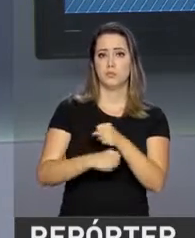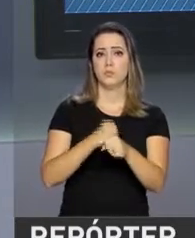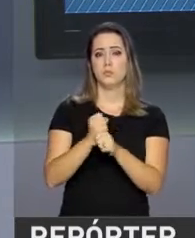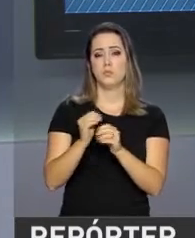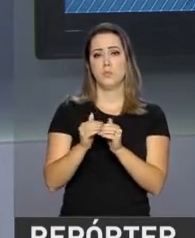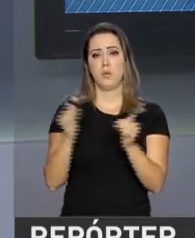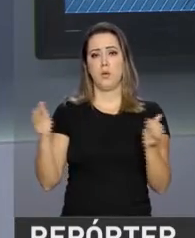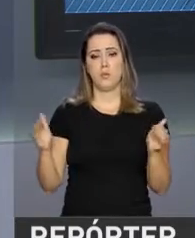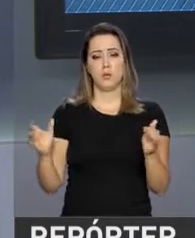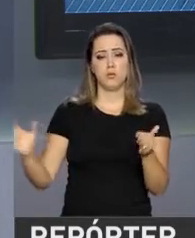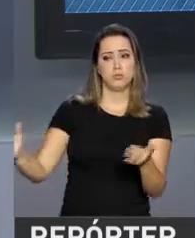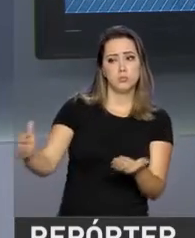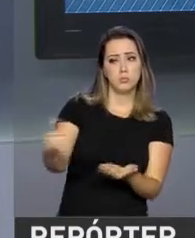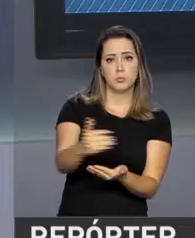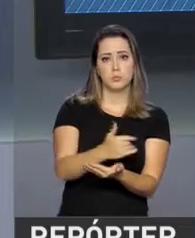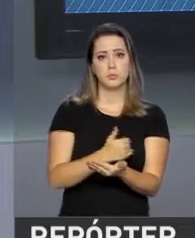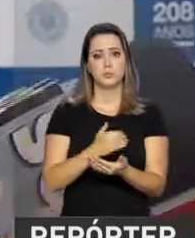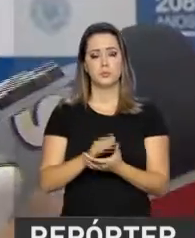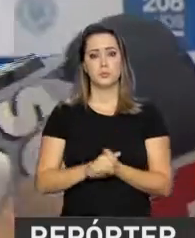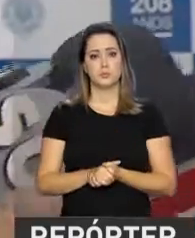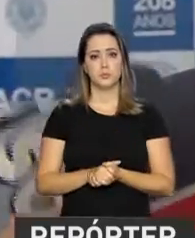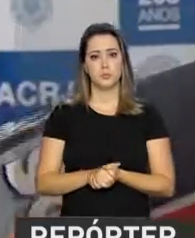com o aumento da arrecadação.